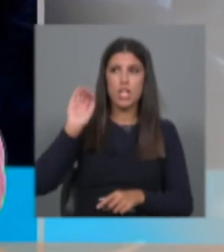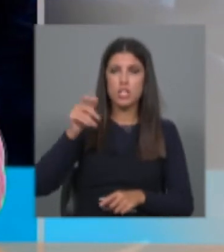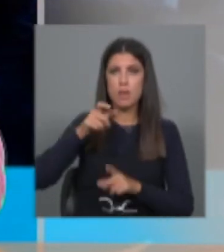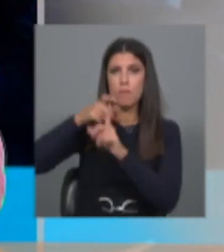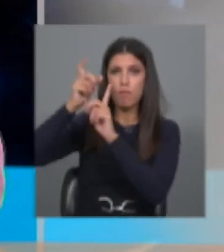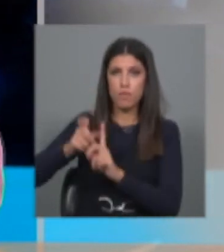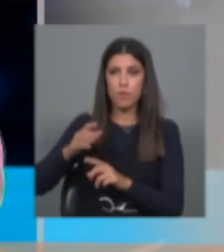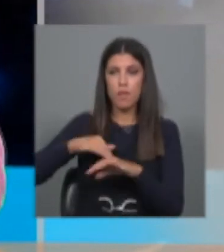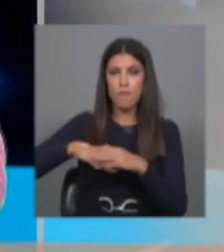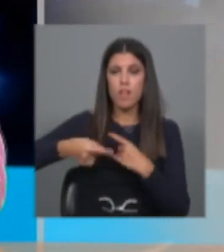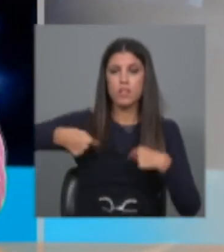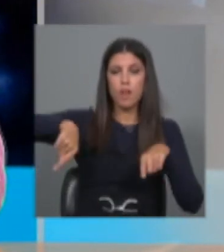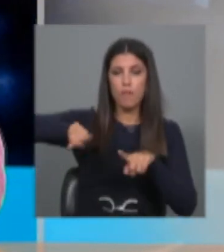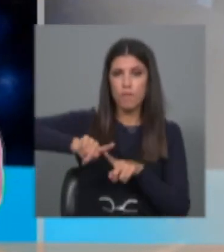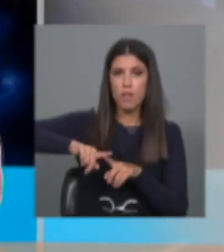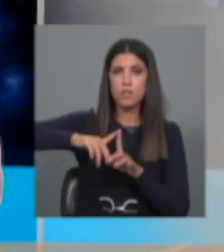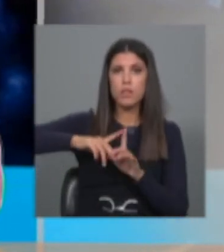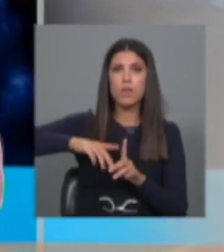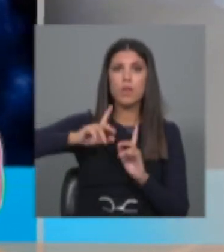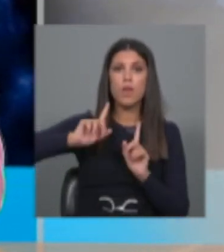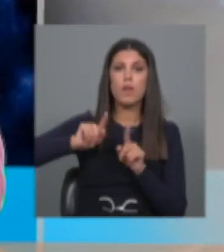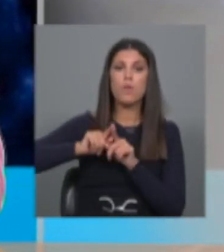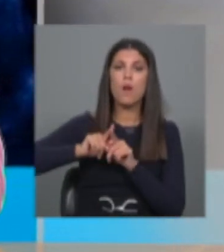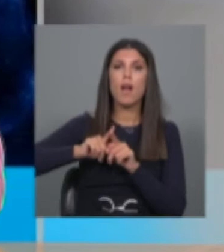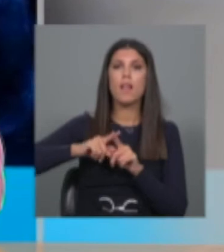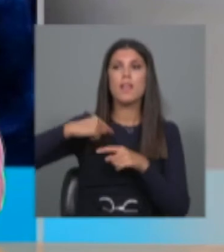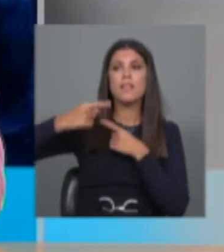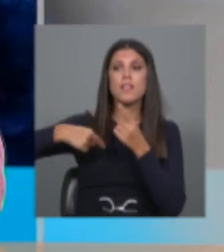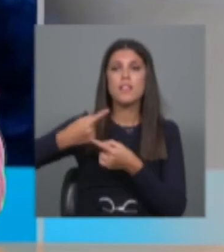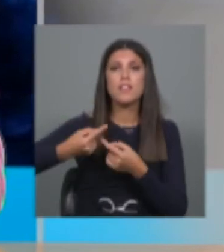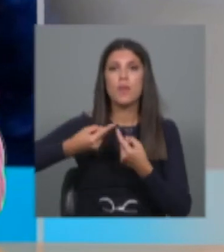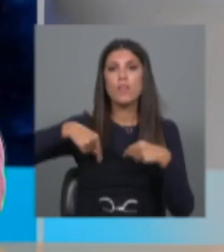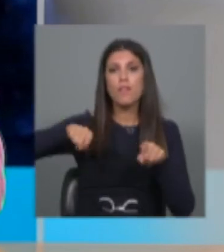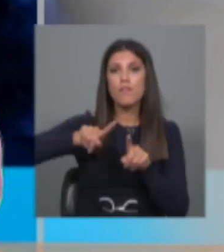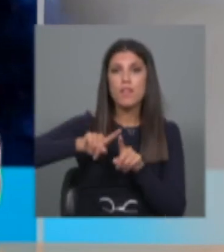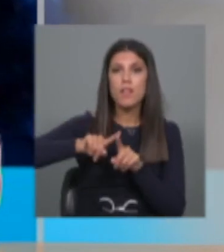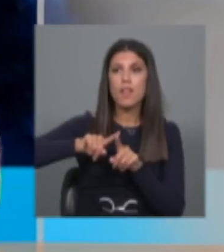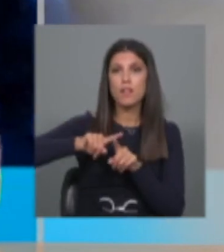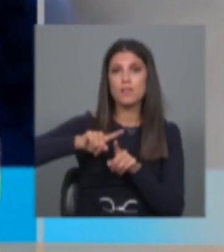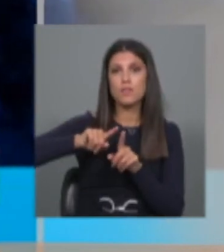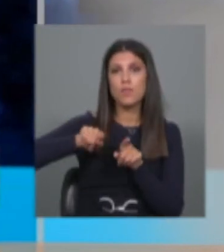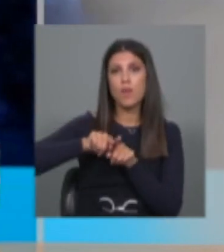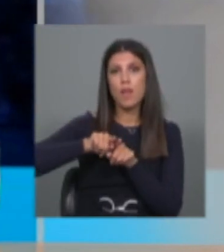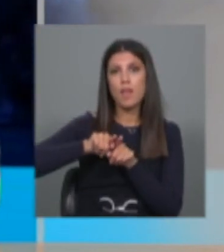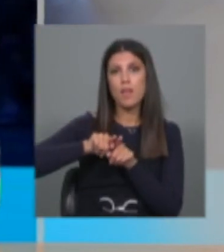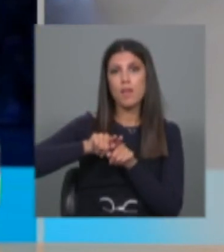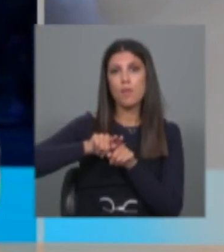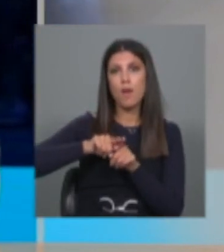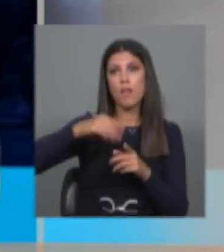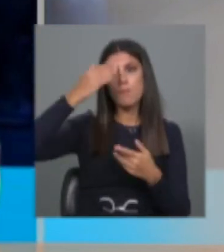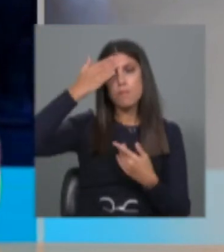a tradição referendária, por um lado, exige que seja uma democracia muito